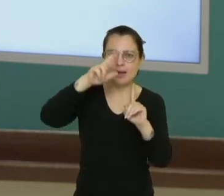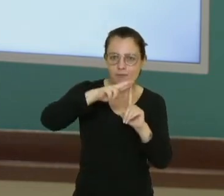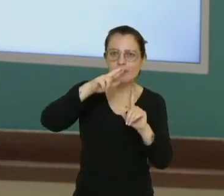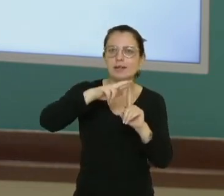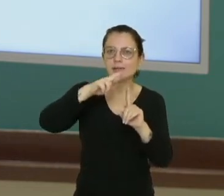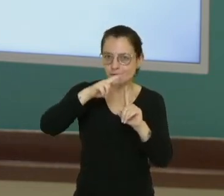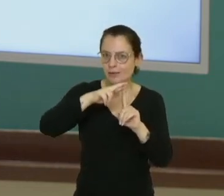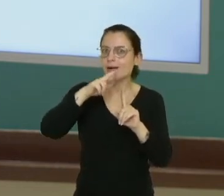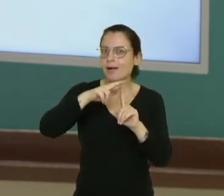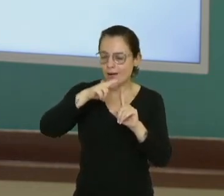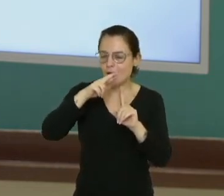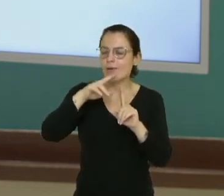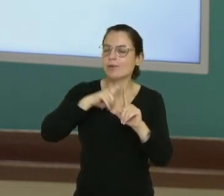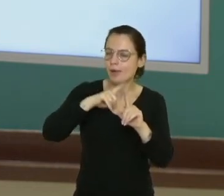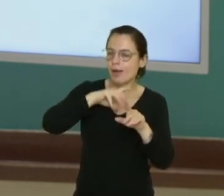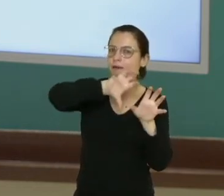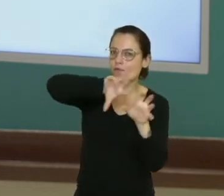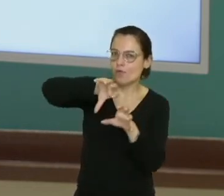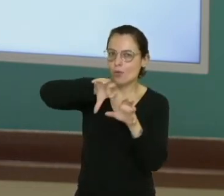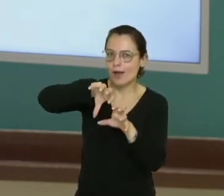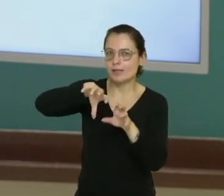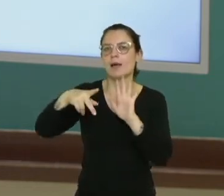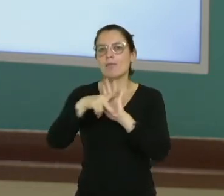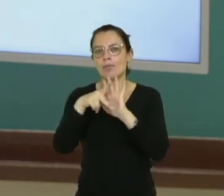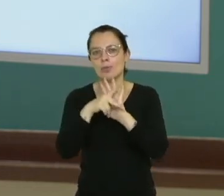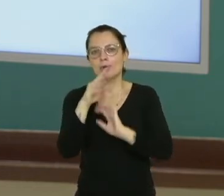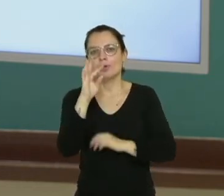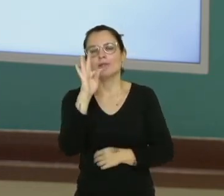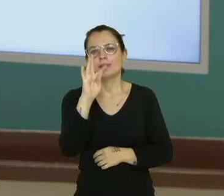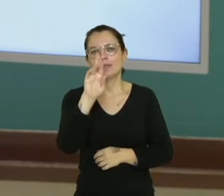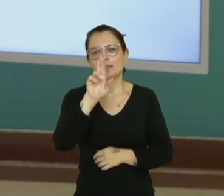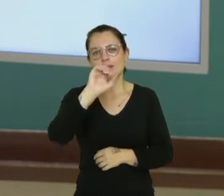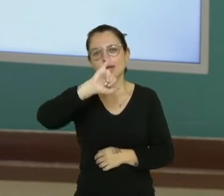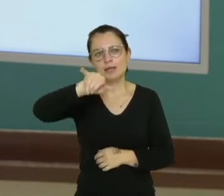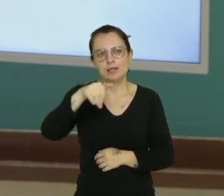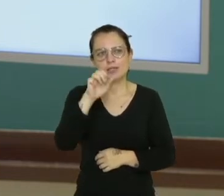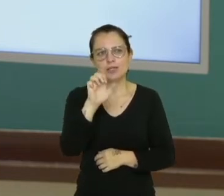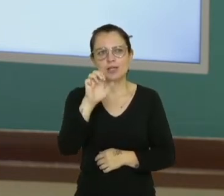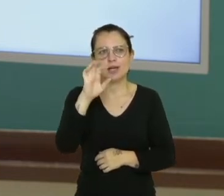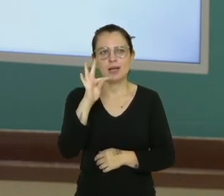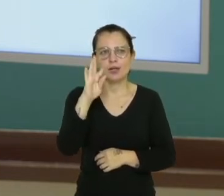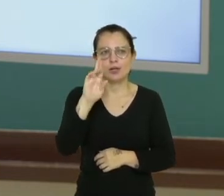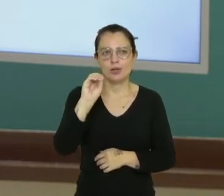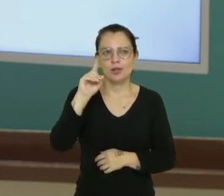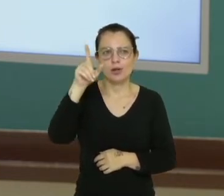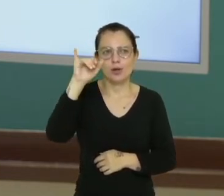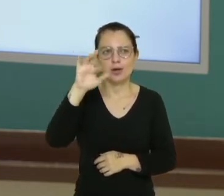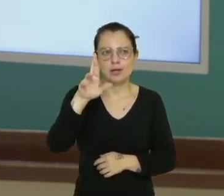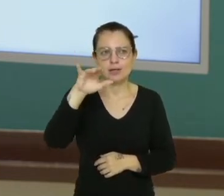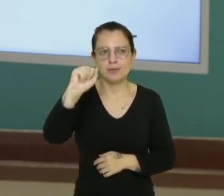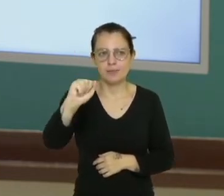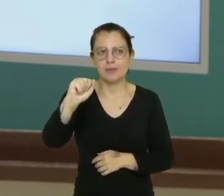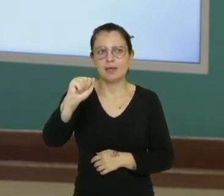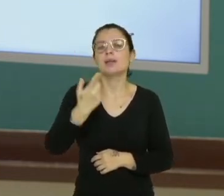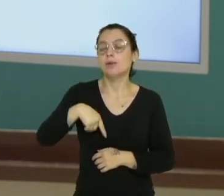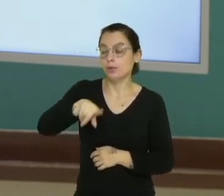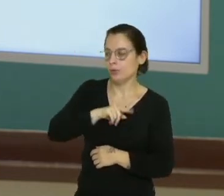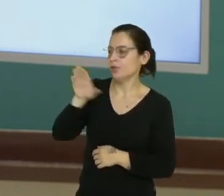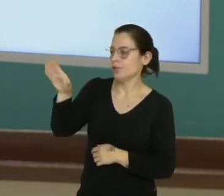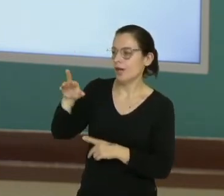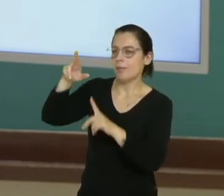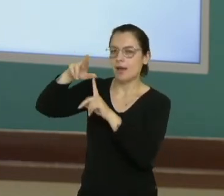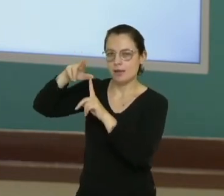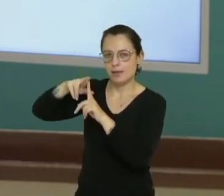trajetória, certo? Então, a partir do ponto de vista, a partir do ponto de que nós estamos como referência, a trajetória será